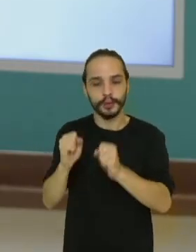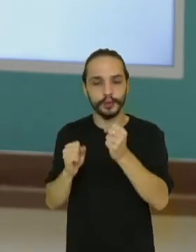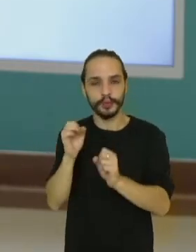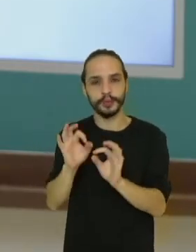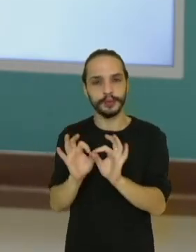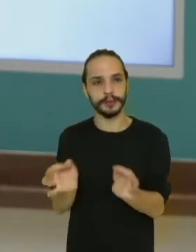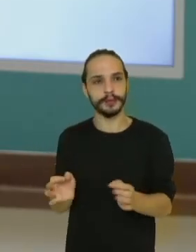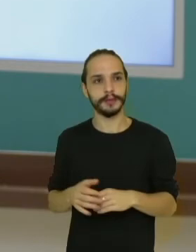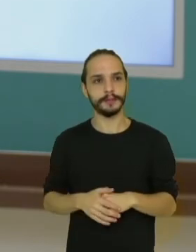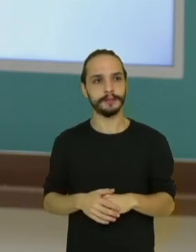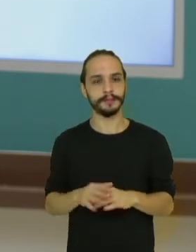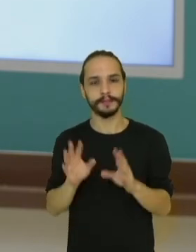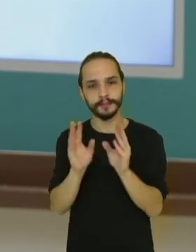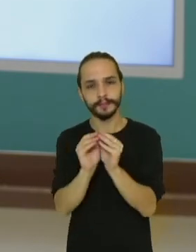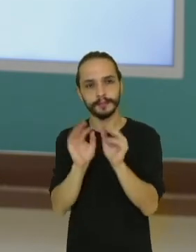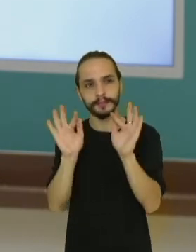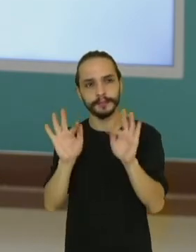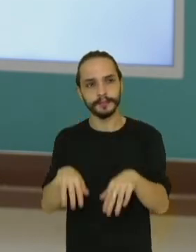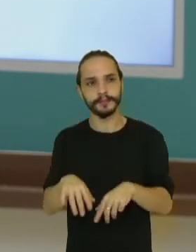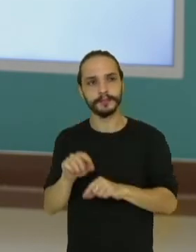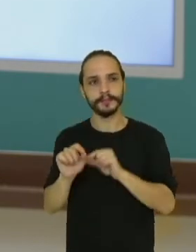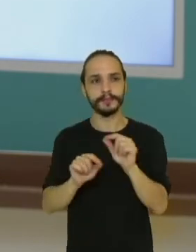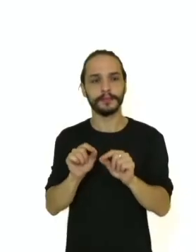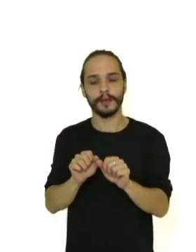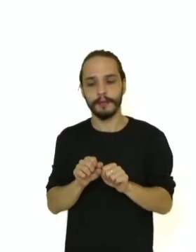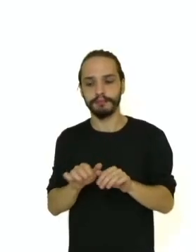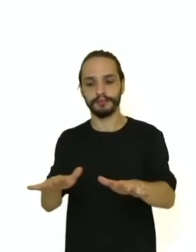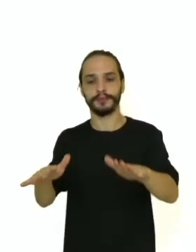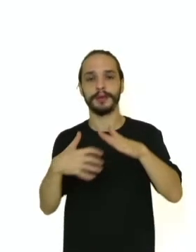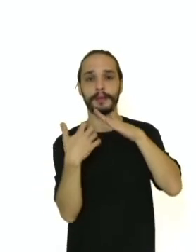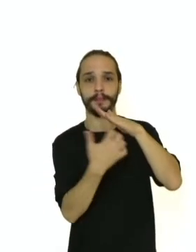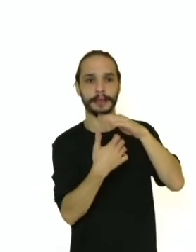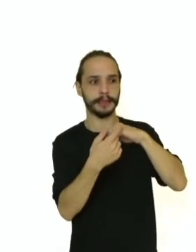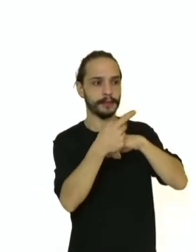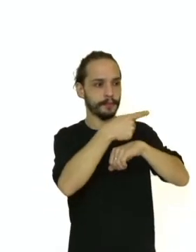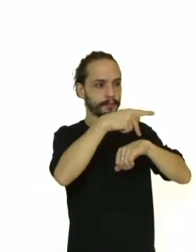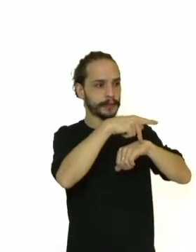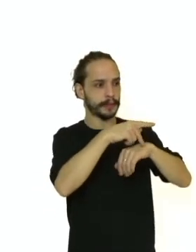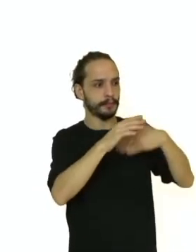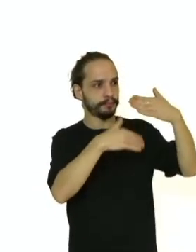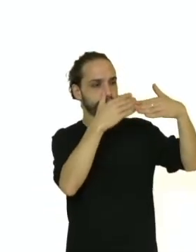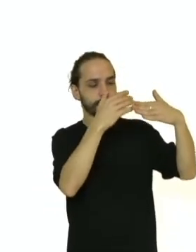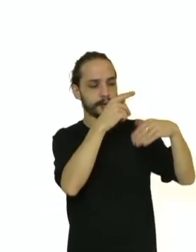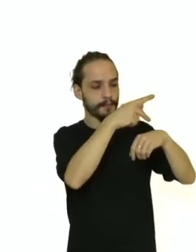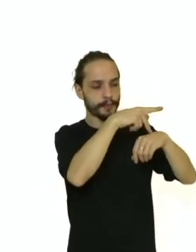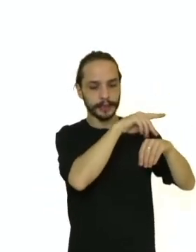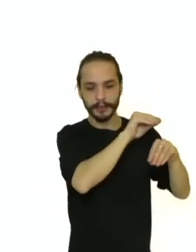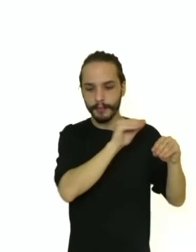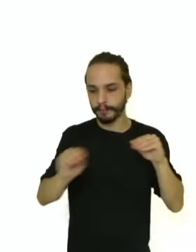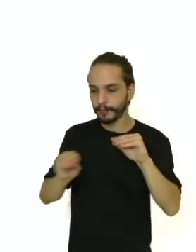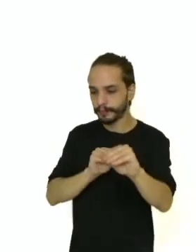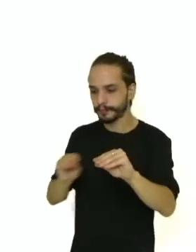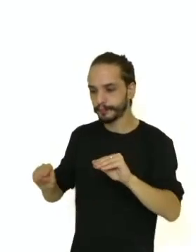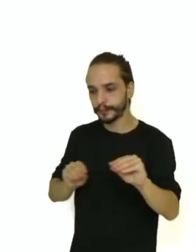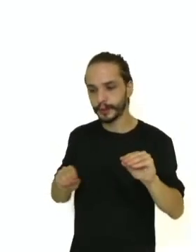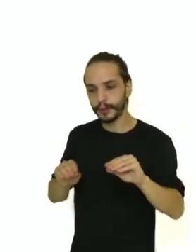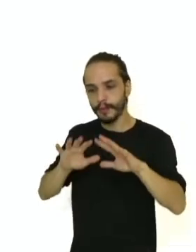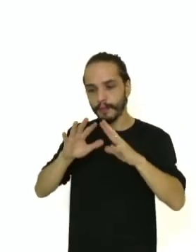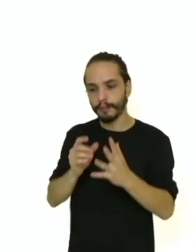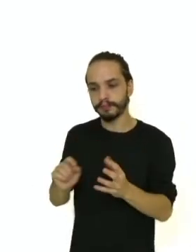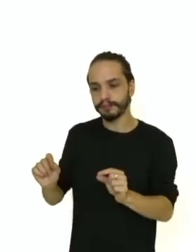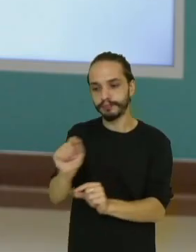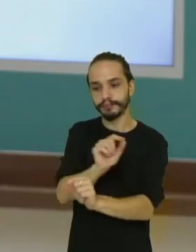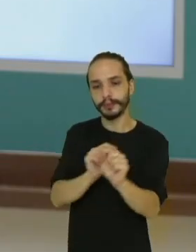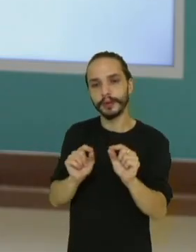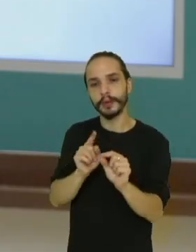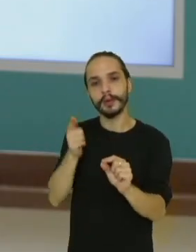finalizando aqui, olha só, com a expansão das empresas multinacionais, muitos países subdesenvolvidos passaram também a fornecer produtos industrializados,